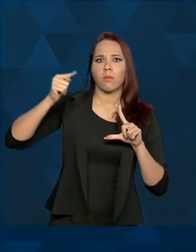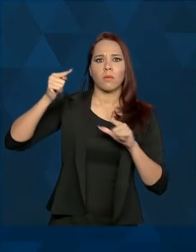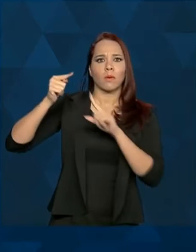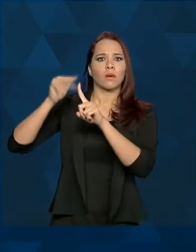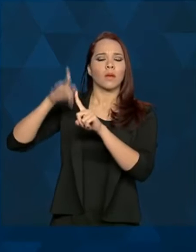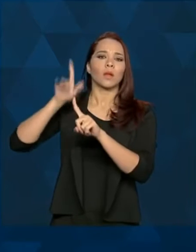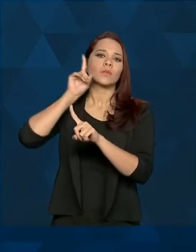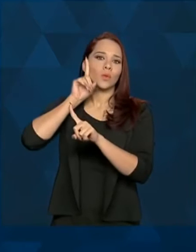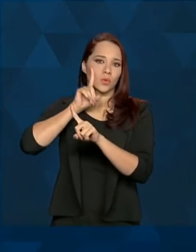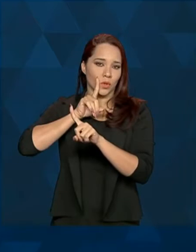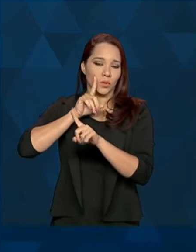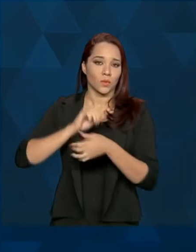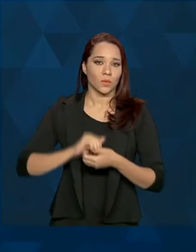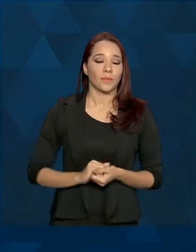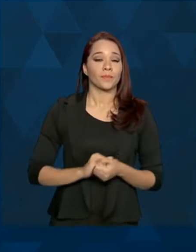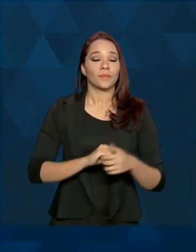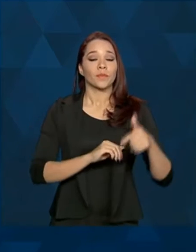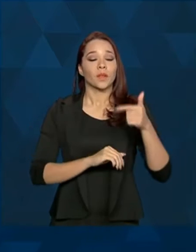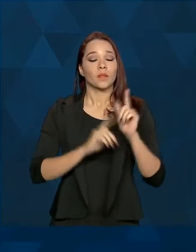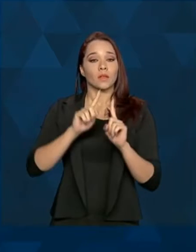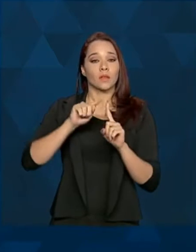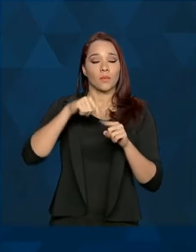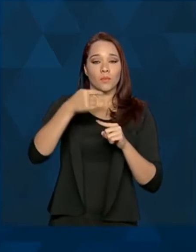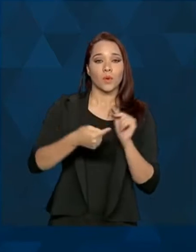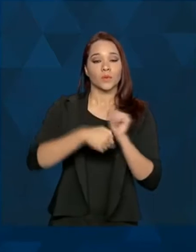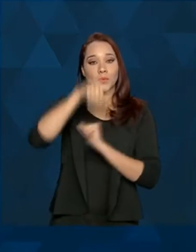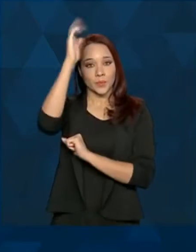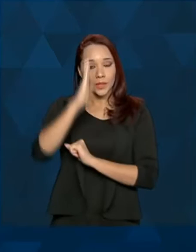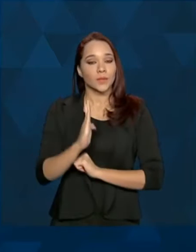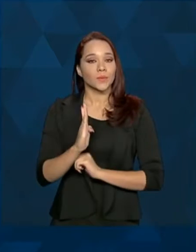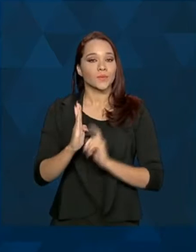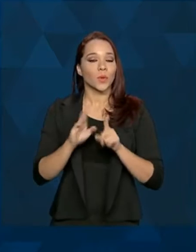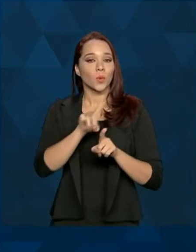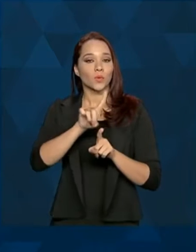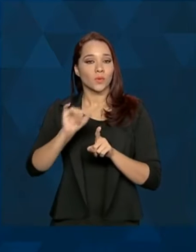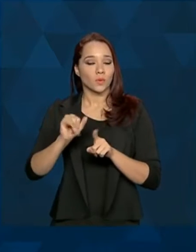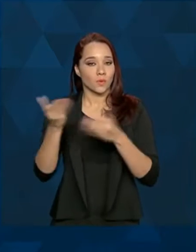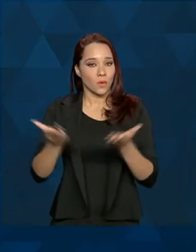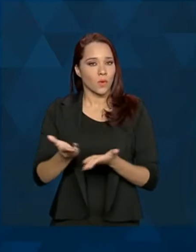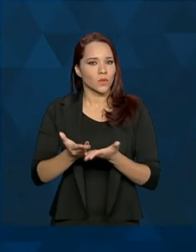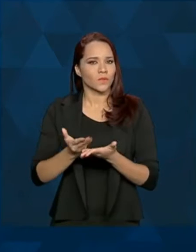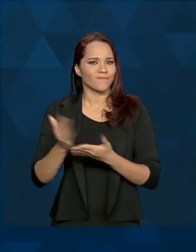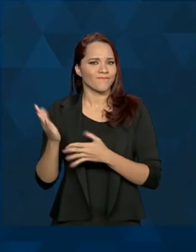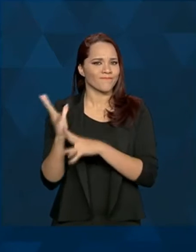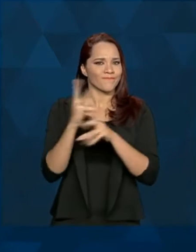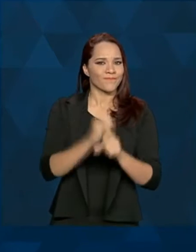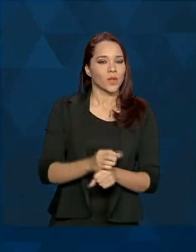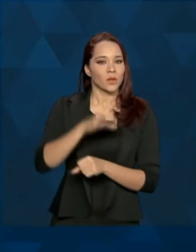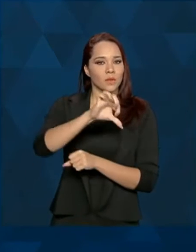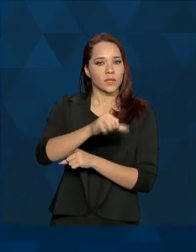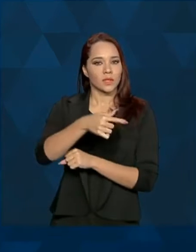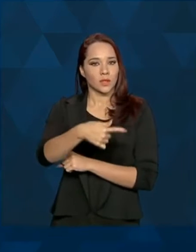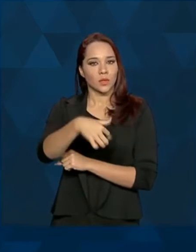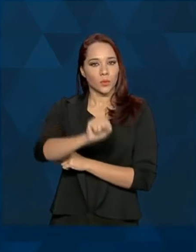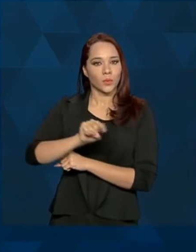é os Estados Unidos, né? E em seguida o Brasil, que com data de hoje, no valor de